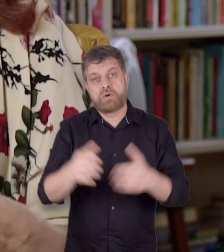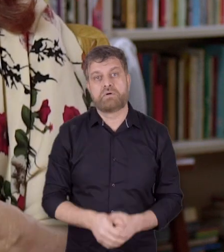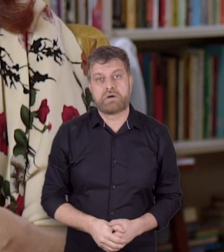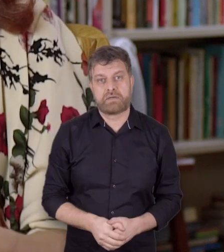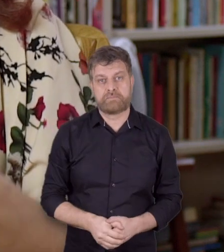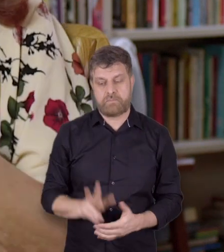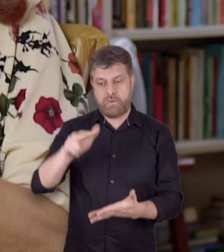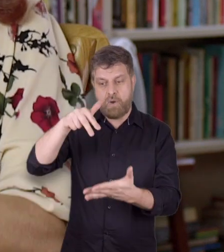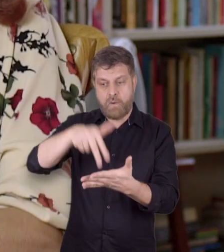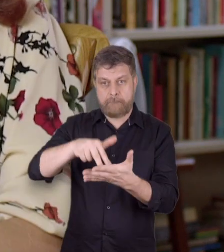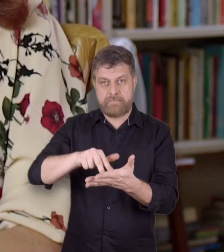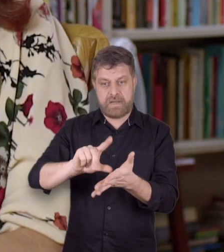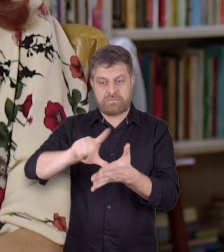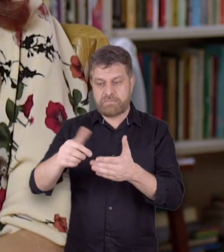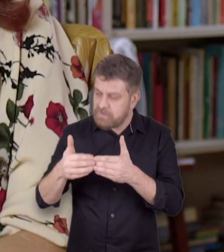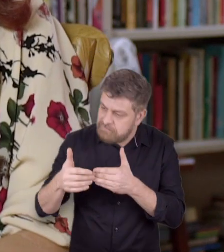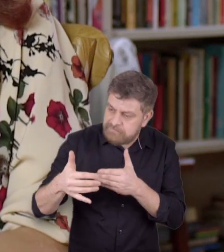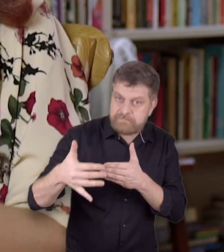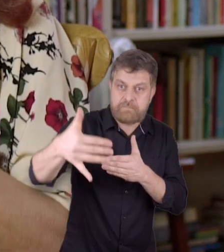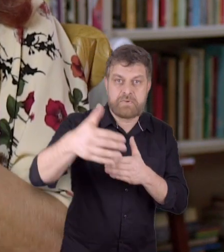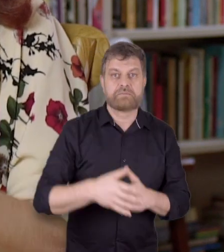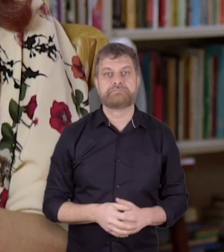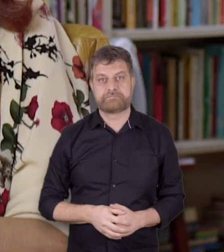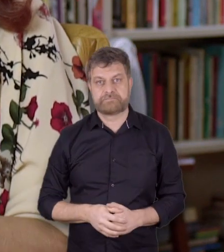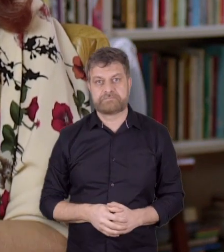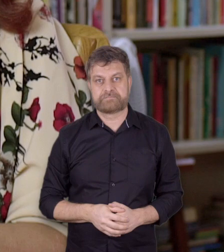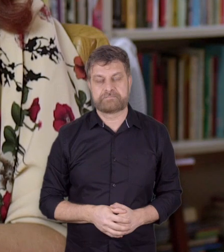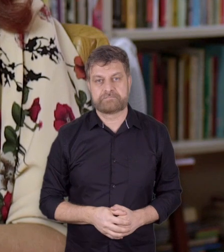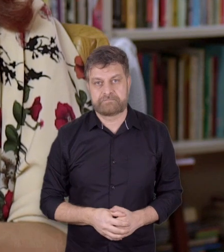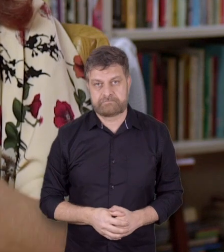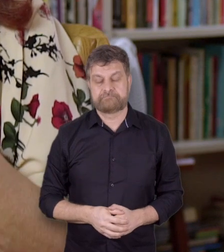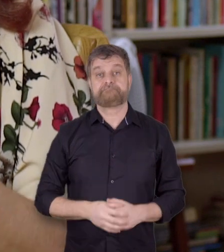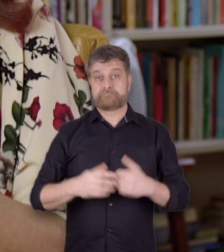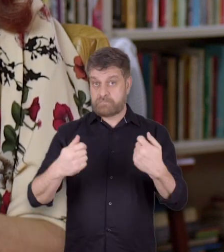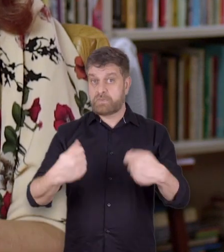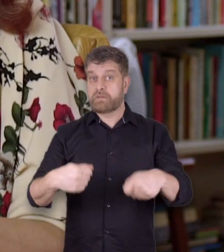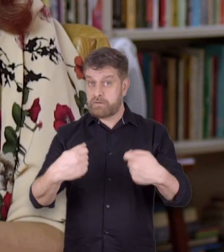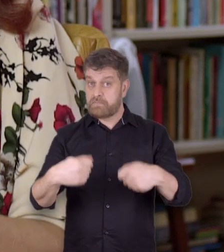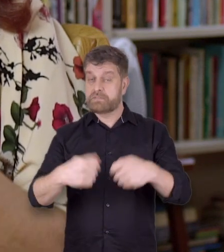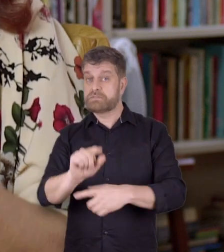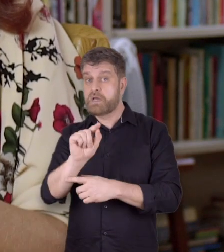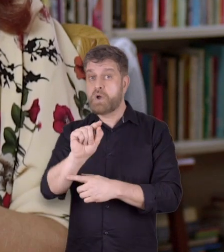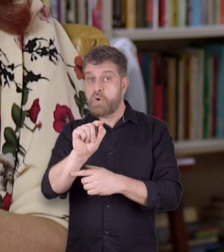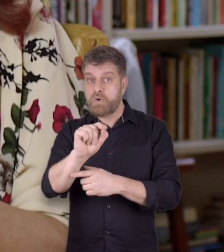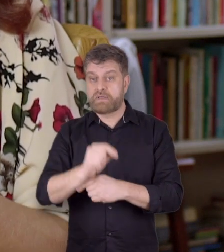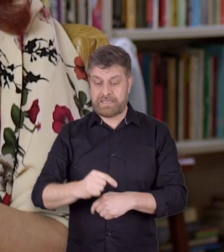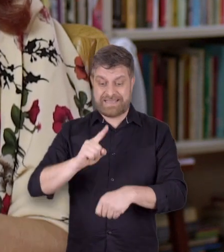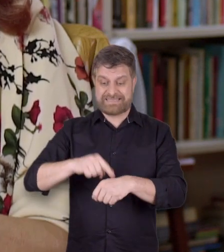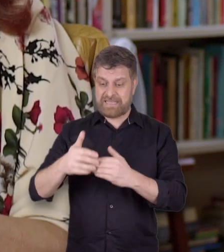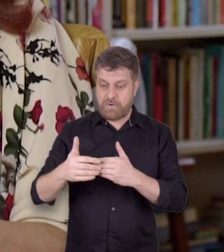do pós-humano ao neo-humano. A necessidade que esta nova era da